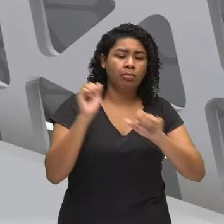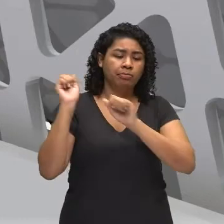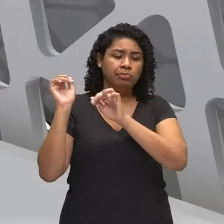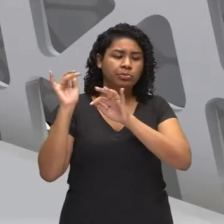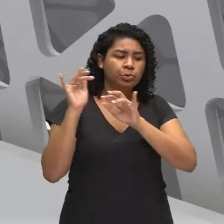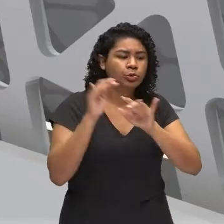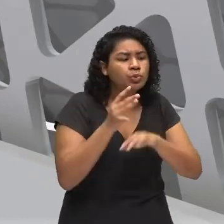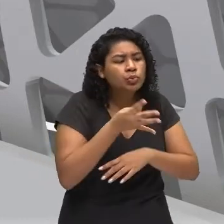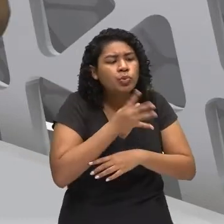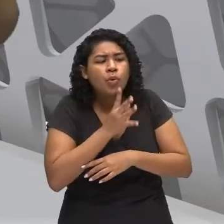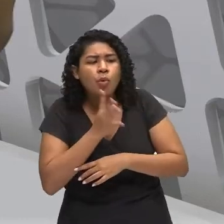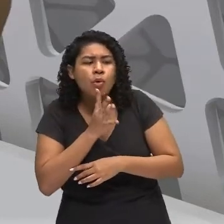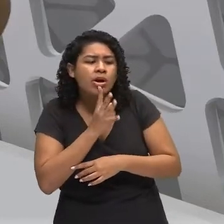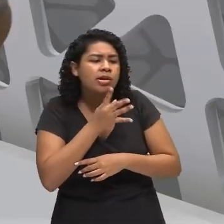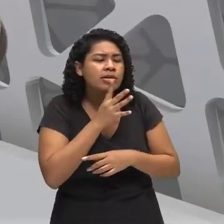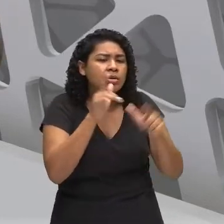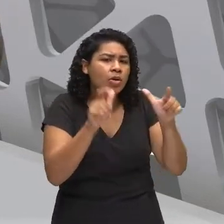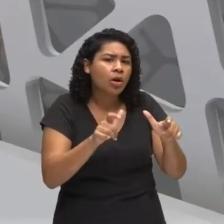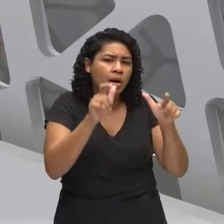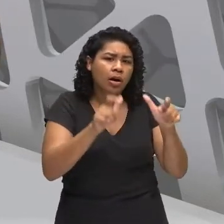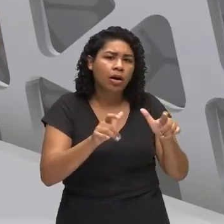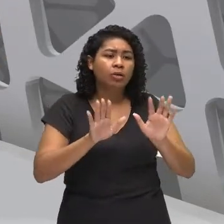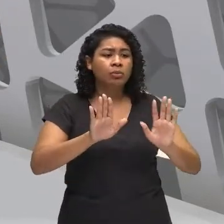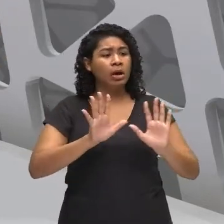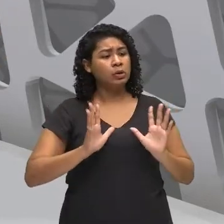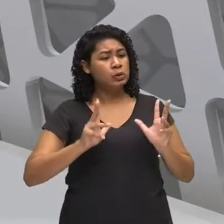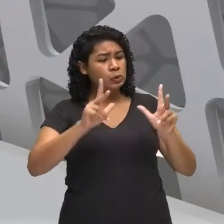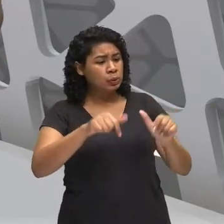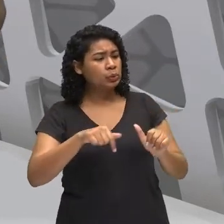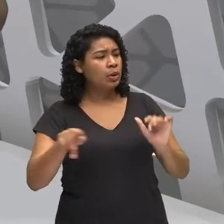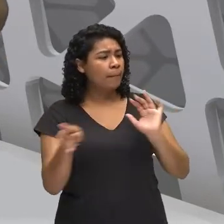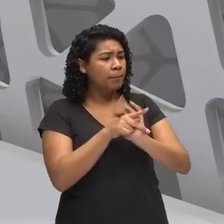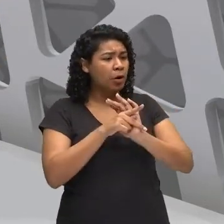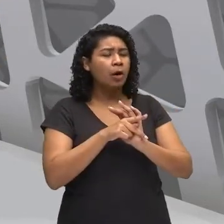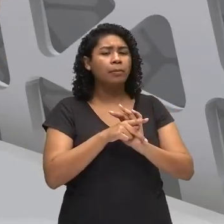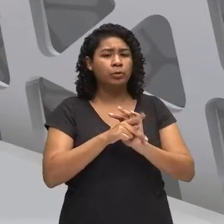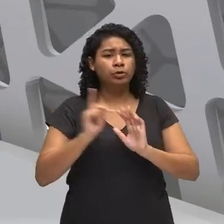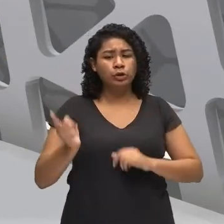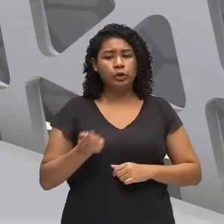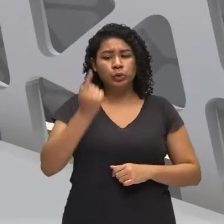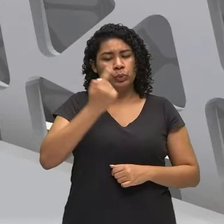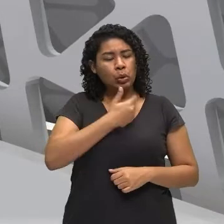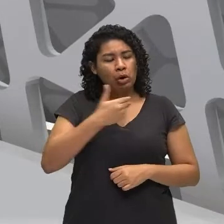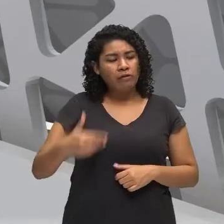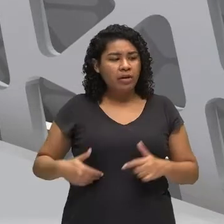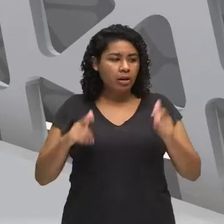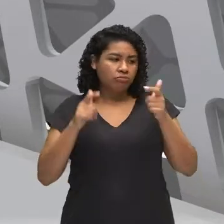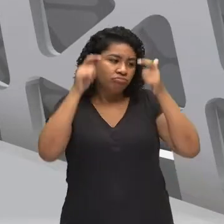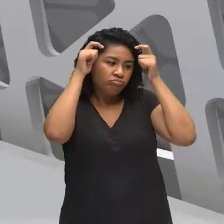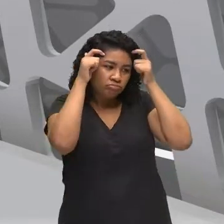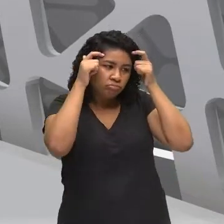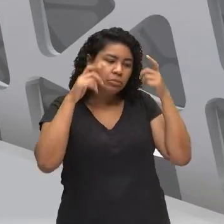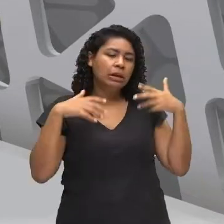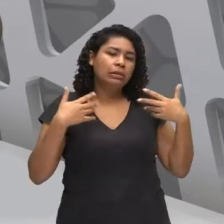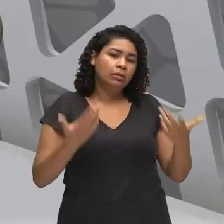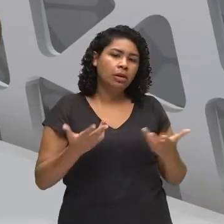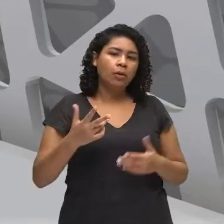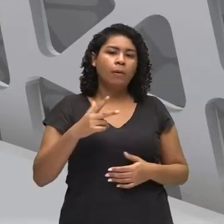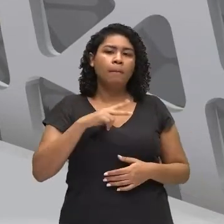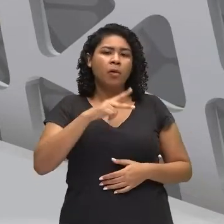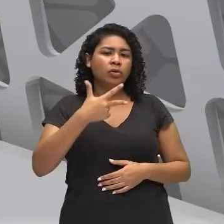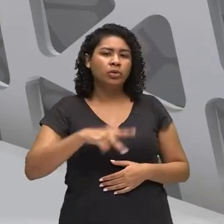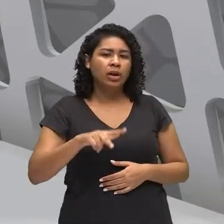área. Mas agora tudo é uma possessão só, tudo faz parte do mesmo território de uma coroa única, então os portugueses